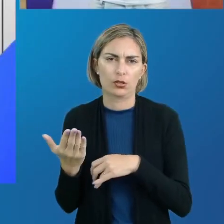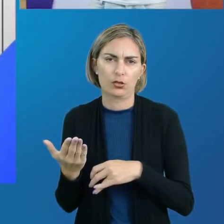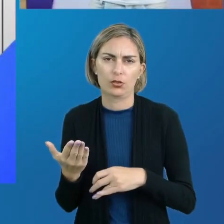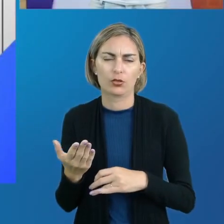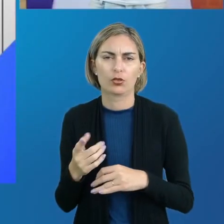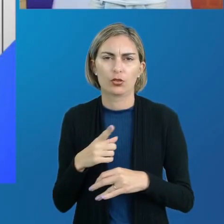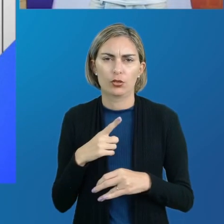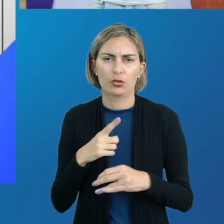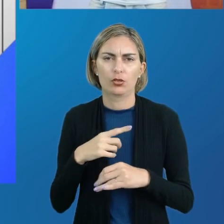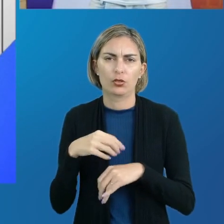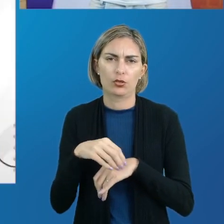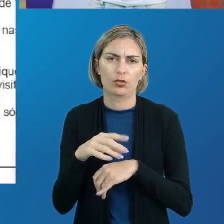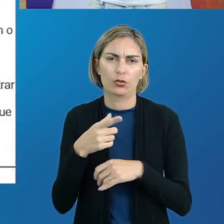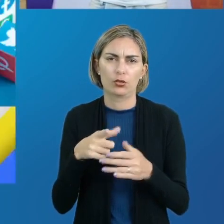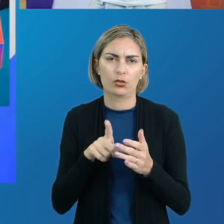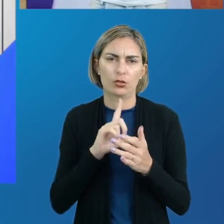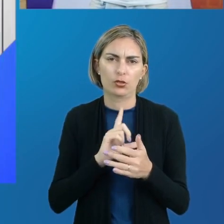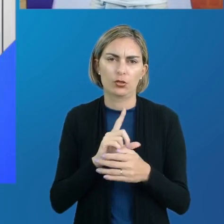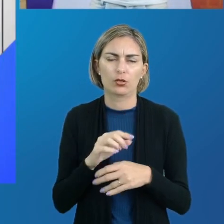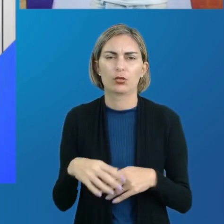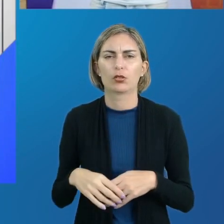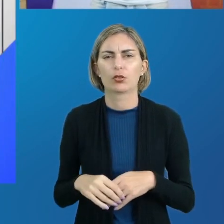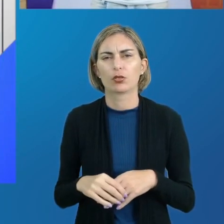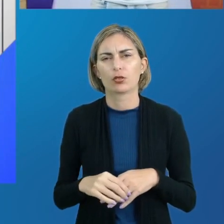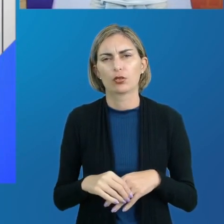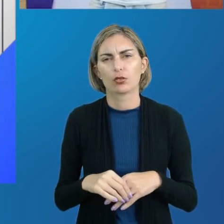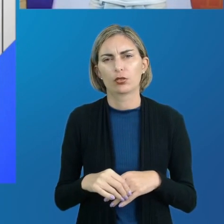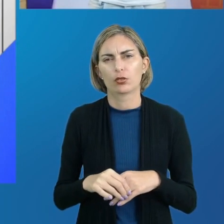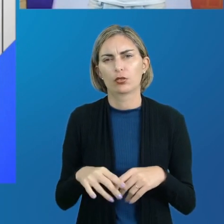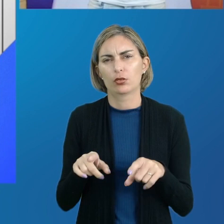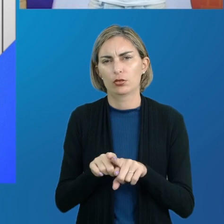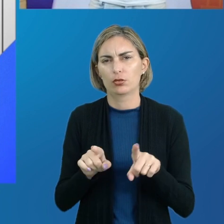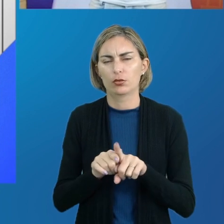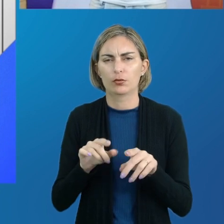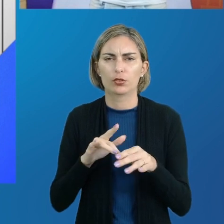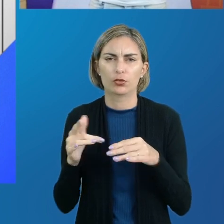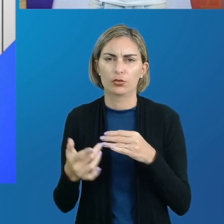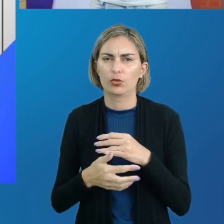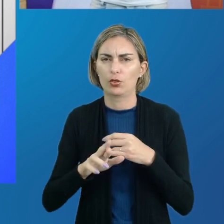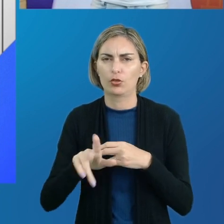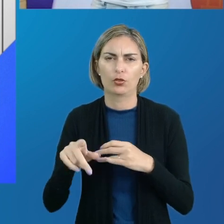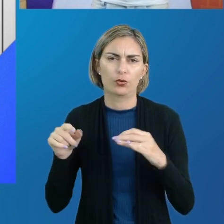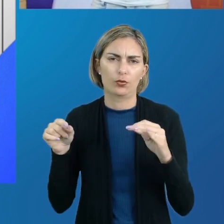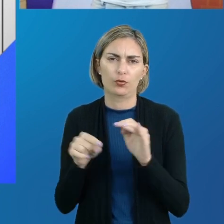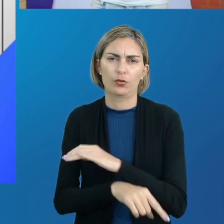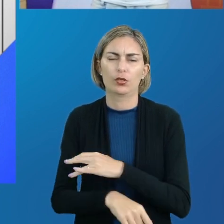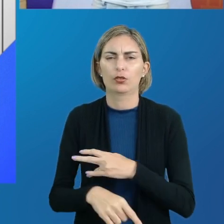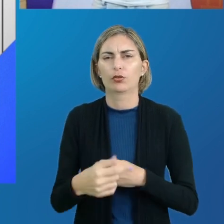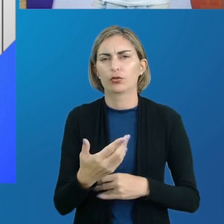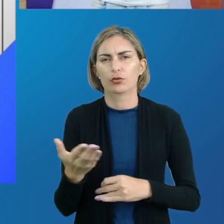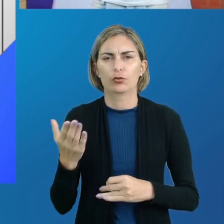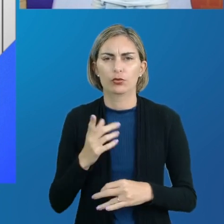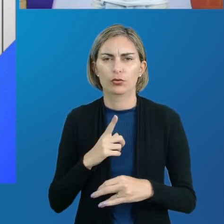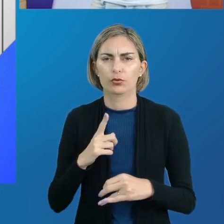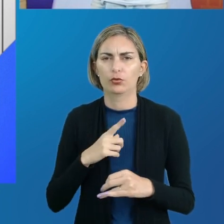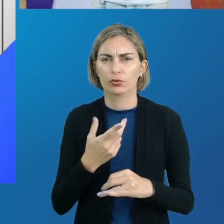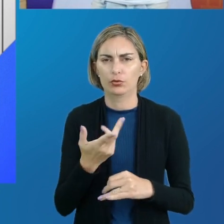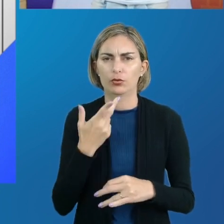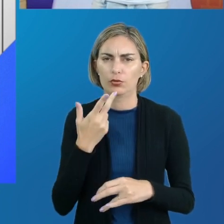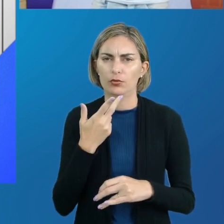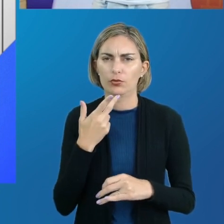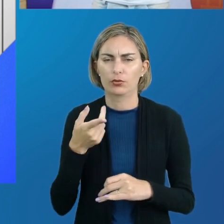que eu citei anteriormente. Além disso, as redes sociais. Aí vem uma pergunta. E as redes sociais? Também é um ponto que eu tinha falado